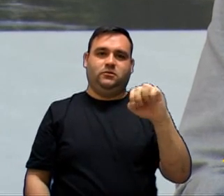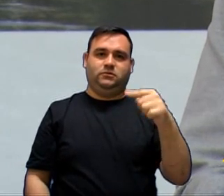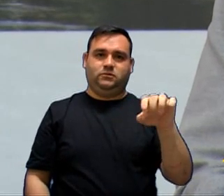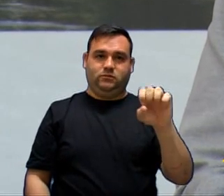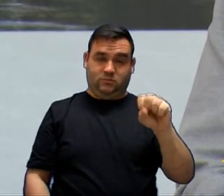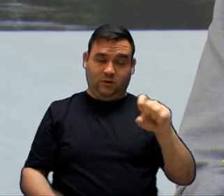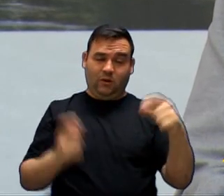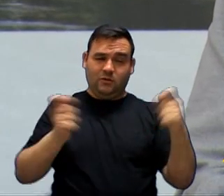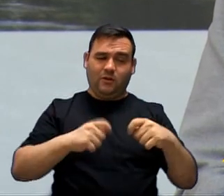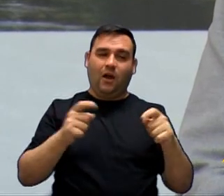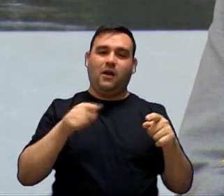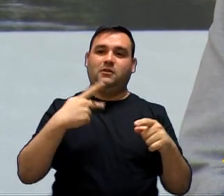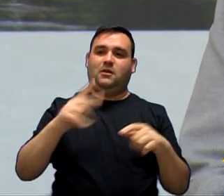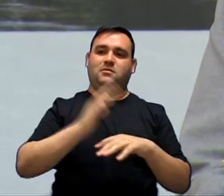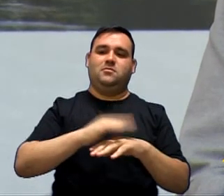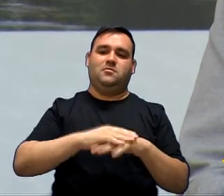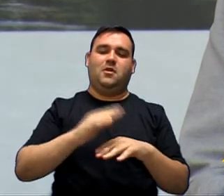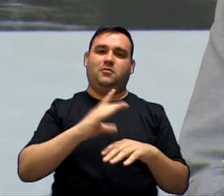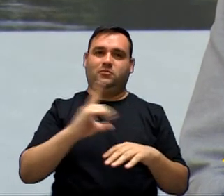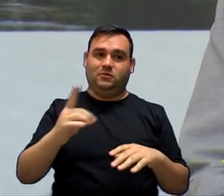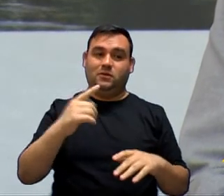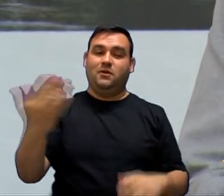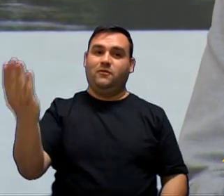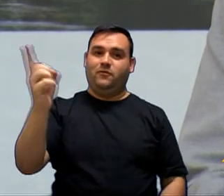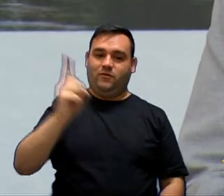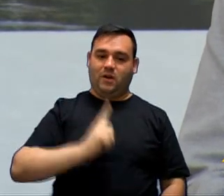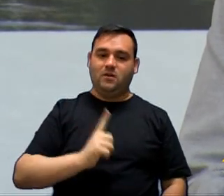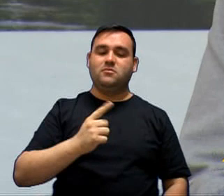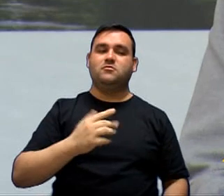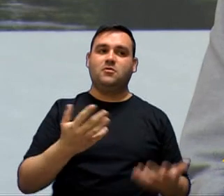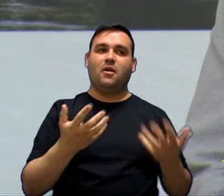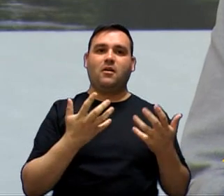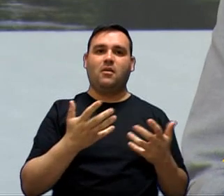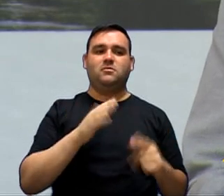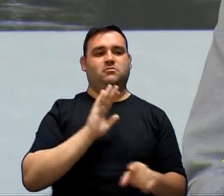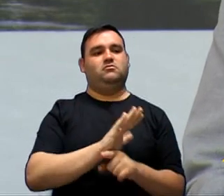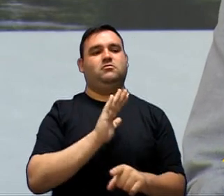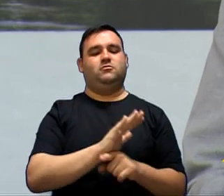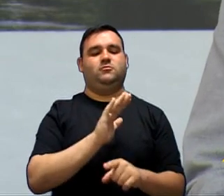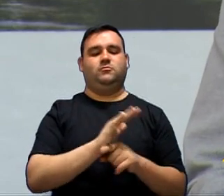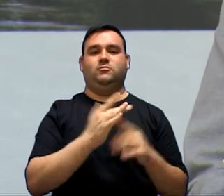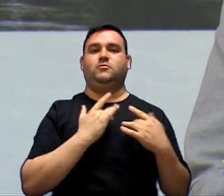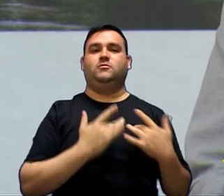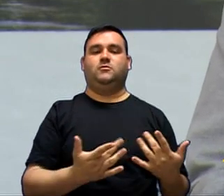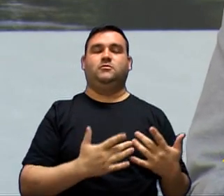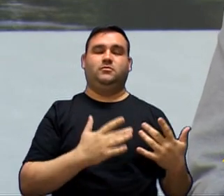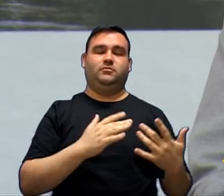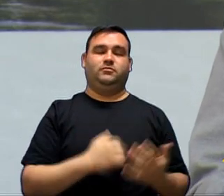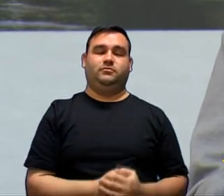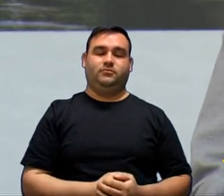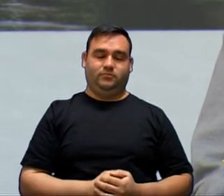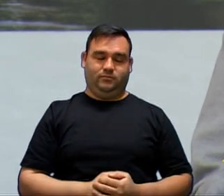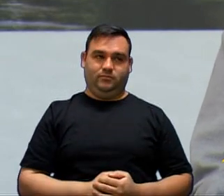coordenar esse festival tropeiro. Ele veio até aqui, se ofereceu para nos ajudar nesse festival.